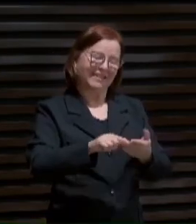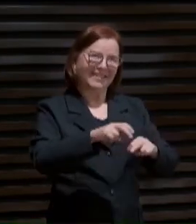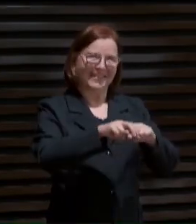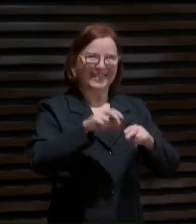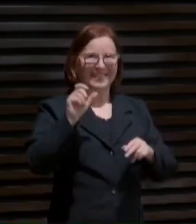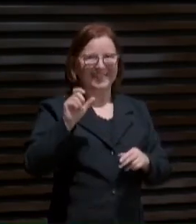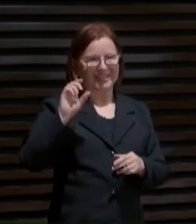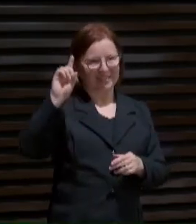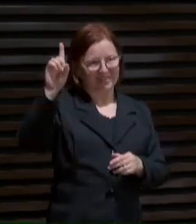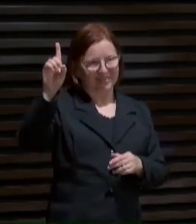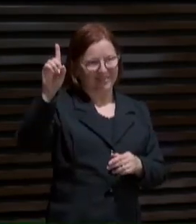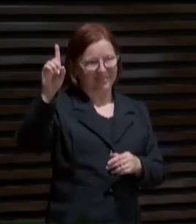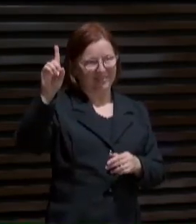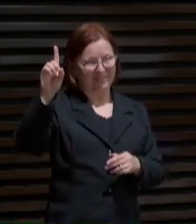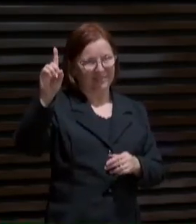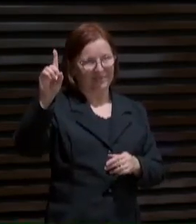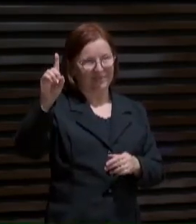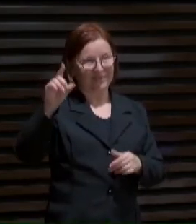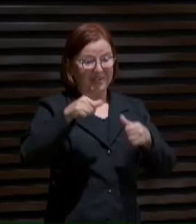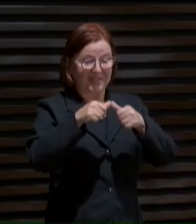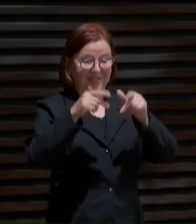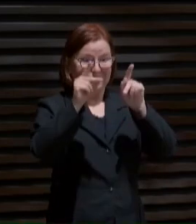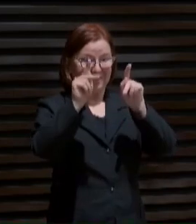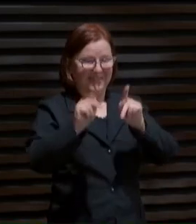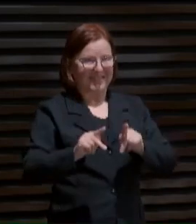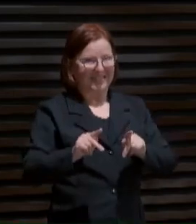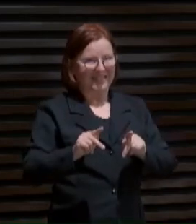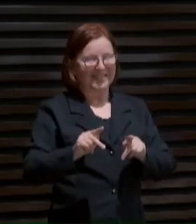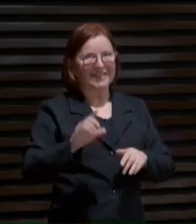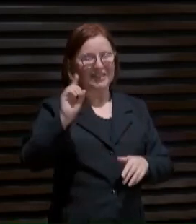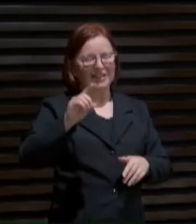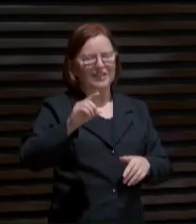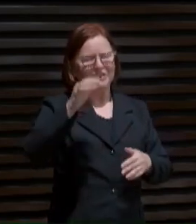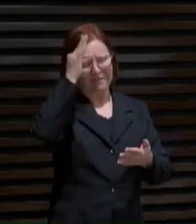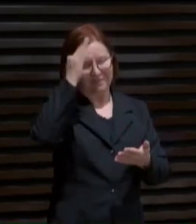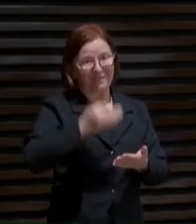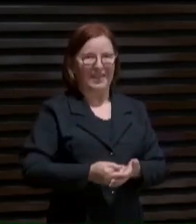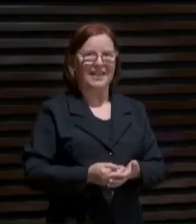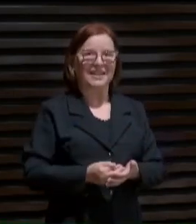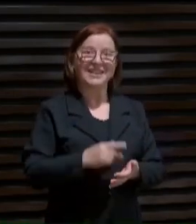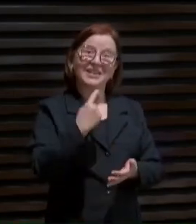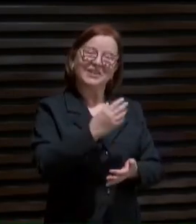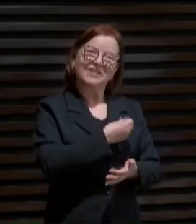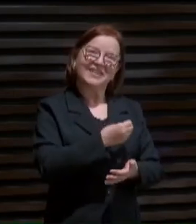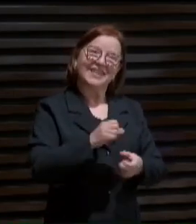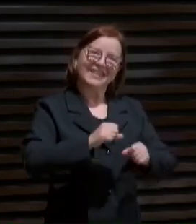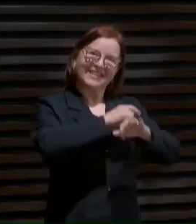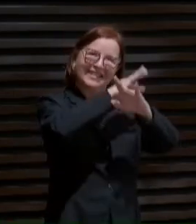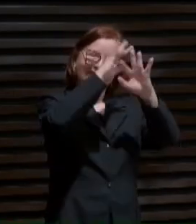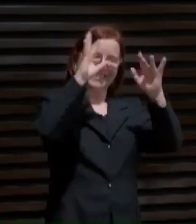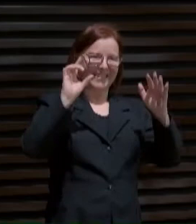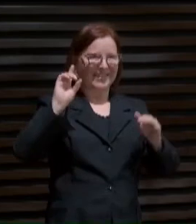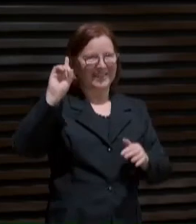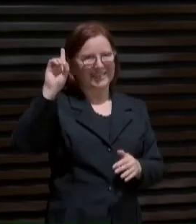de Deus que está na presença de Deus em inteira certeza de fé e que a sua vida glorifica